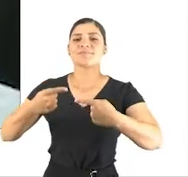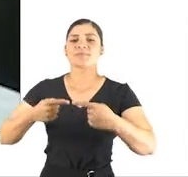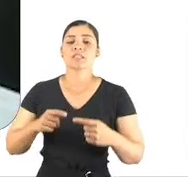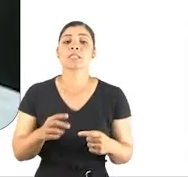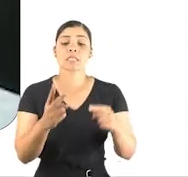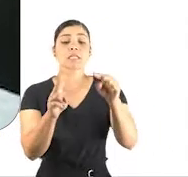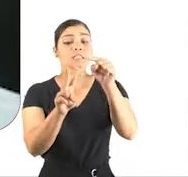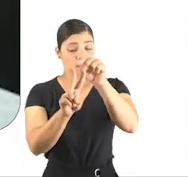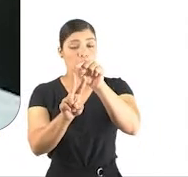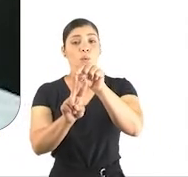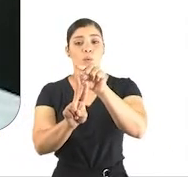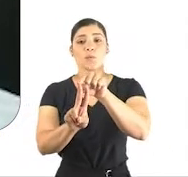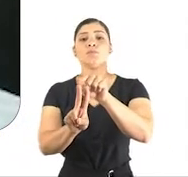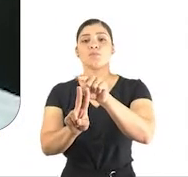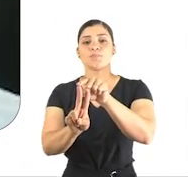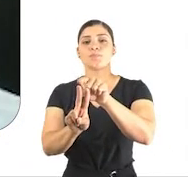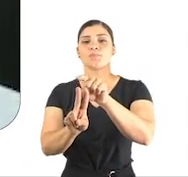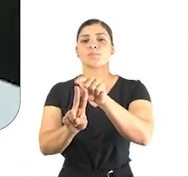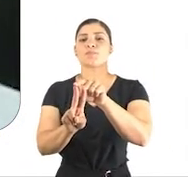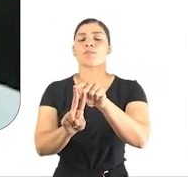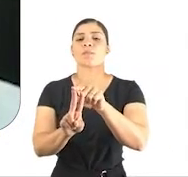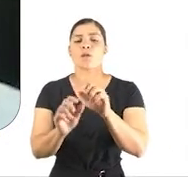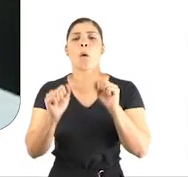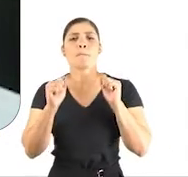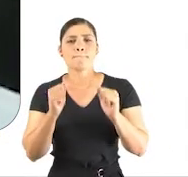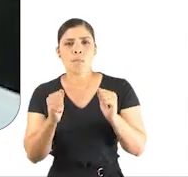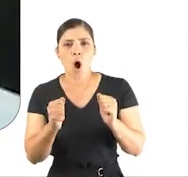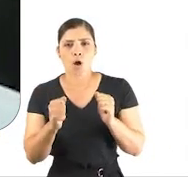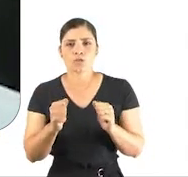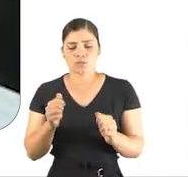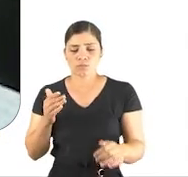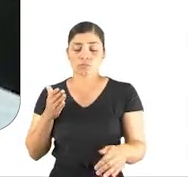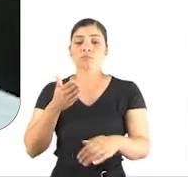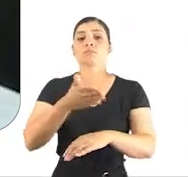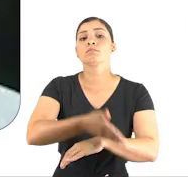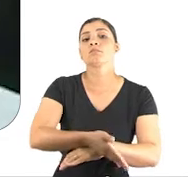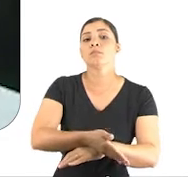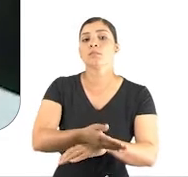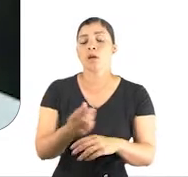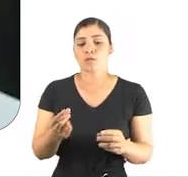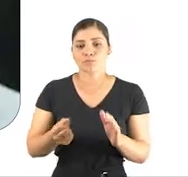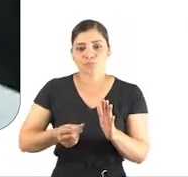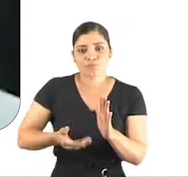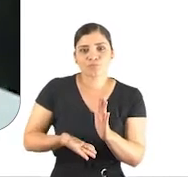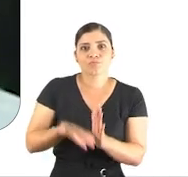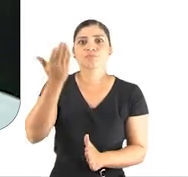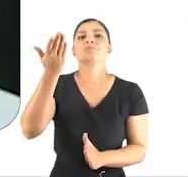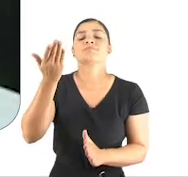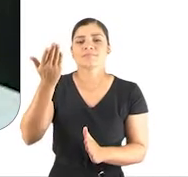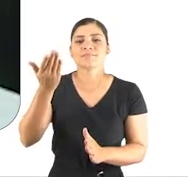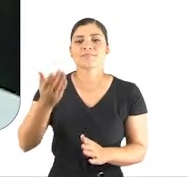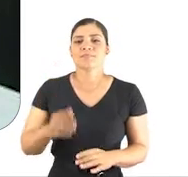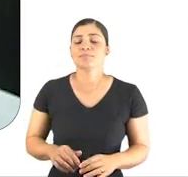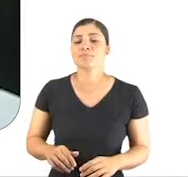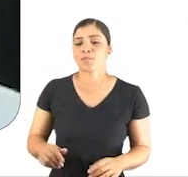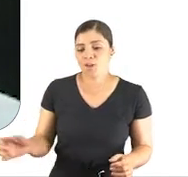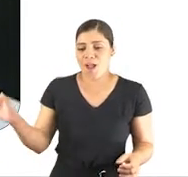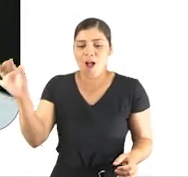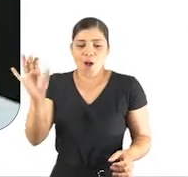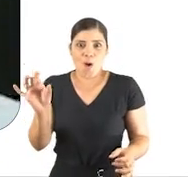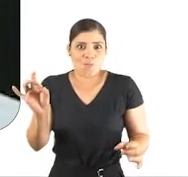segundo ponto que eu posso colocar como um ganho, né, nesse relacionamento Klabin-Smart